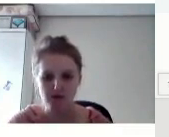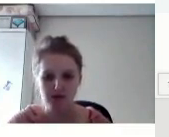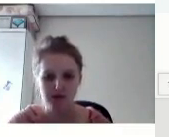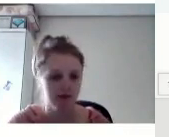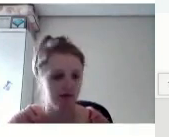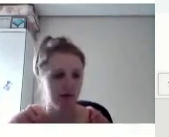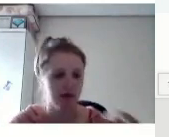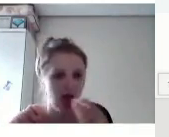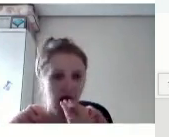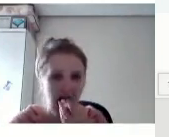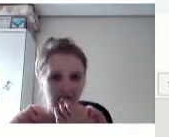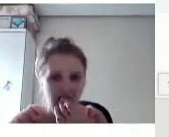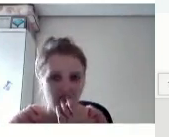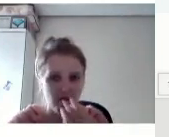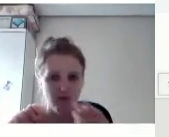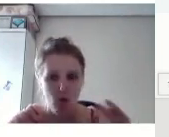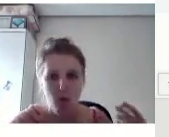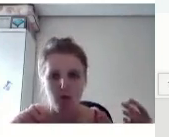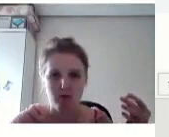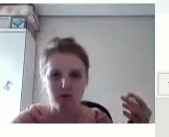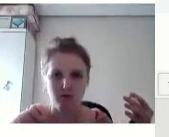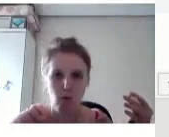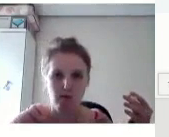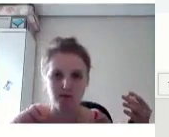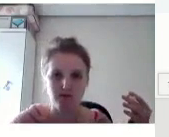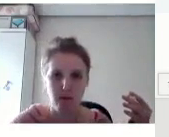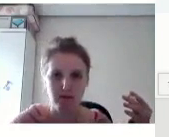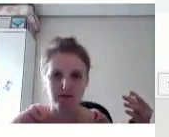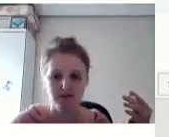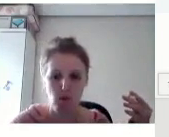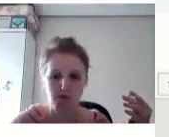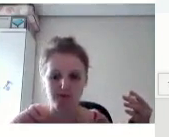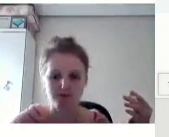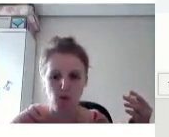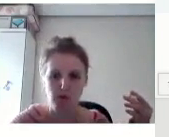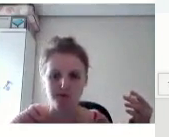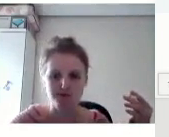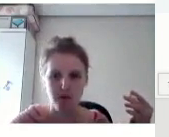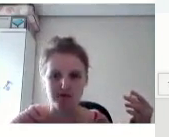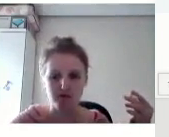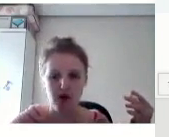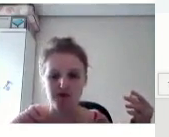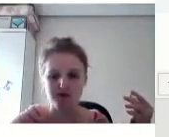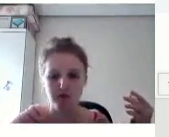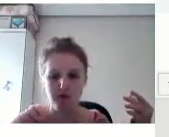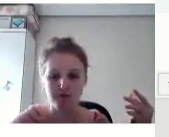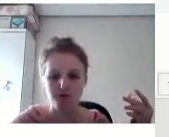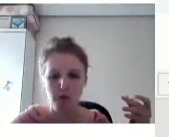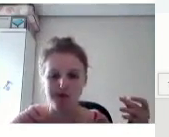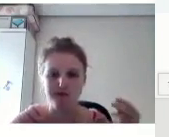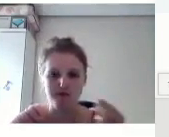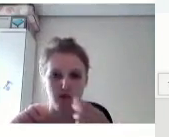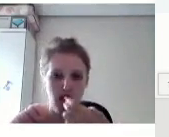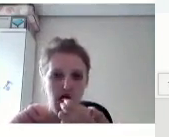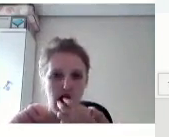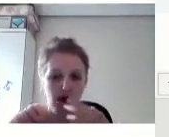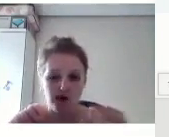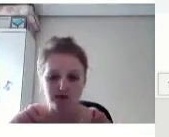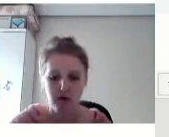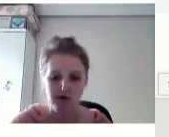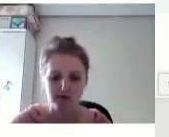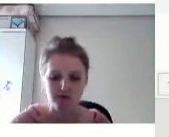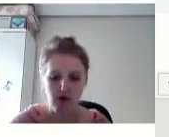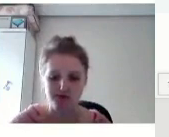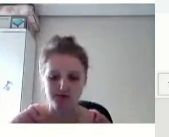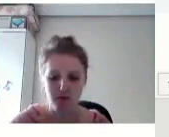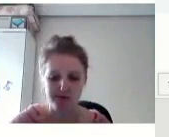a variação da hamiltoniana em termos das derivadas parciais de H,